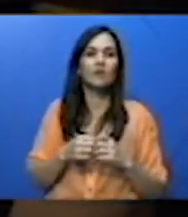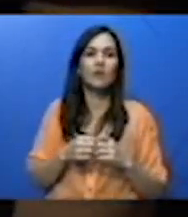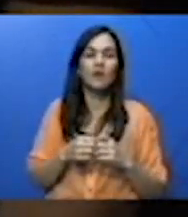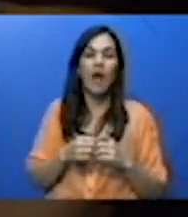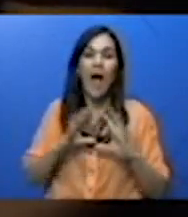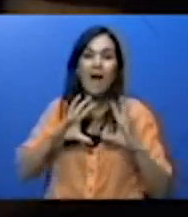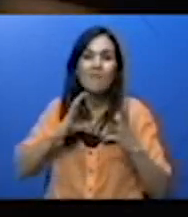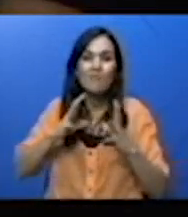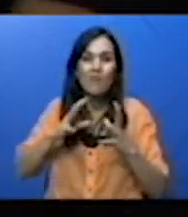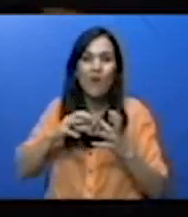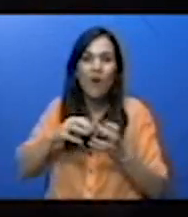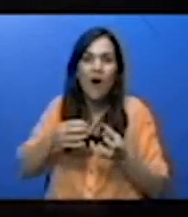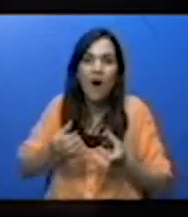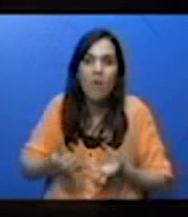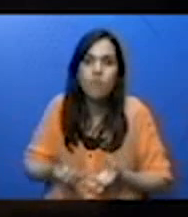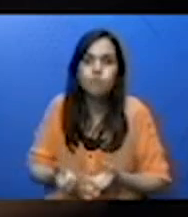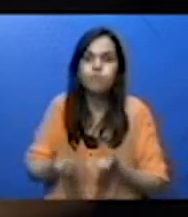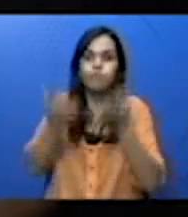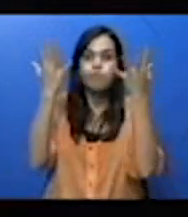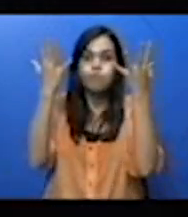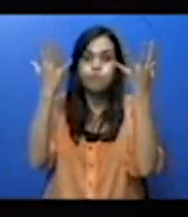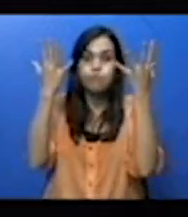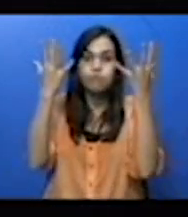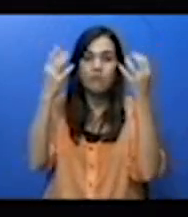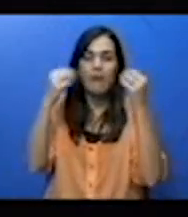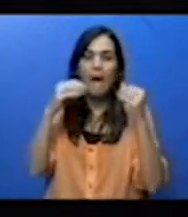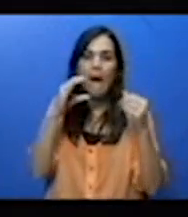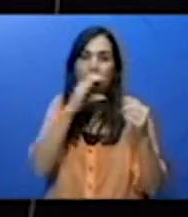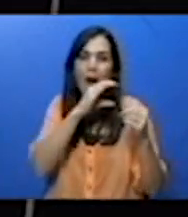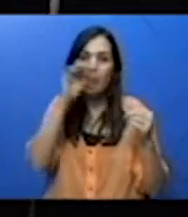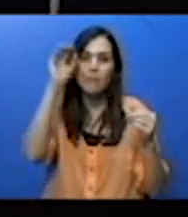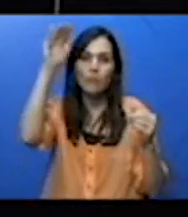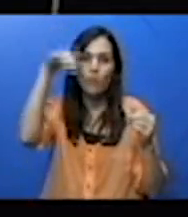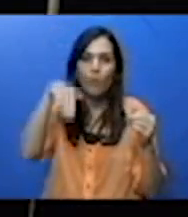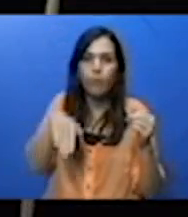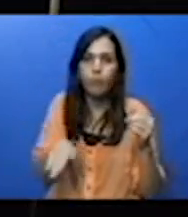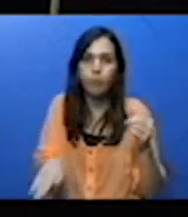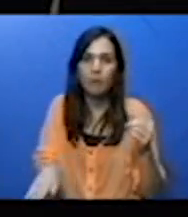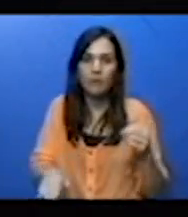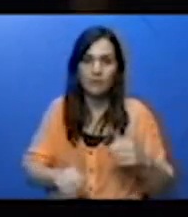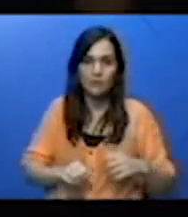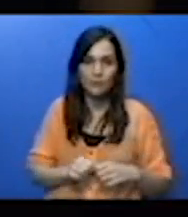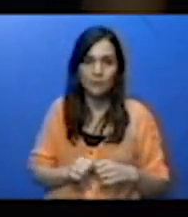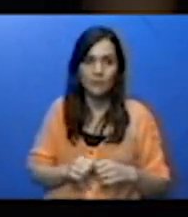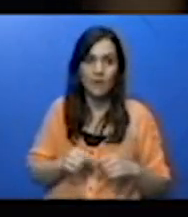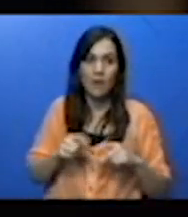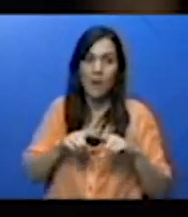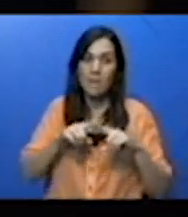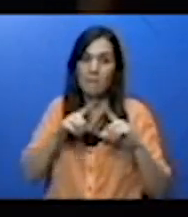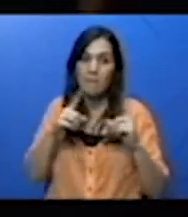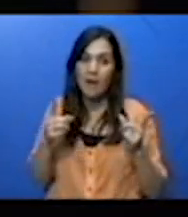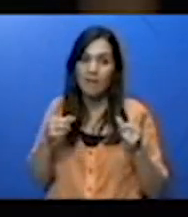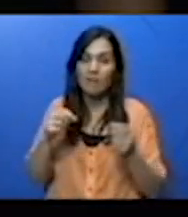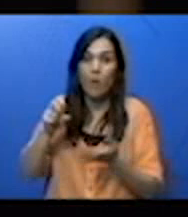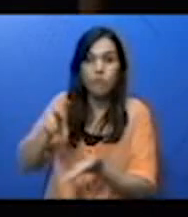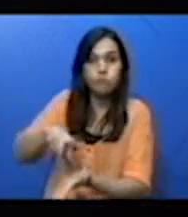se jogada para bem alto, para baixo ela se esgueira, mas vai dar um bruta